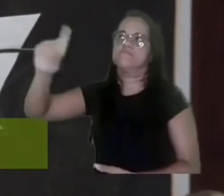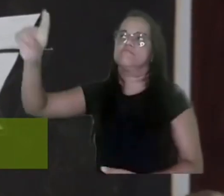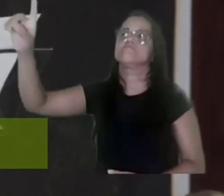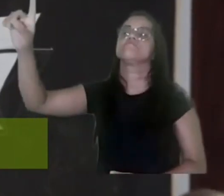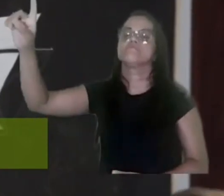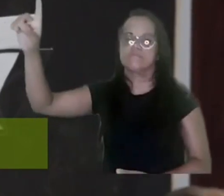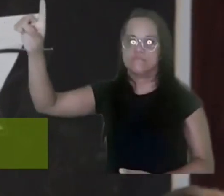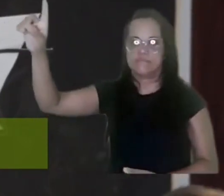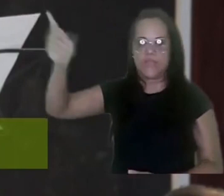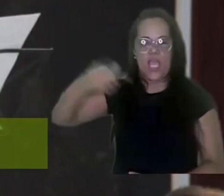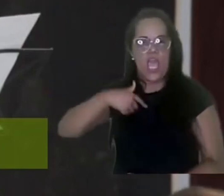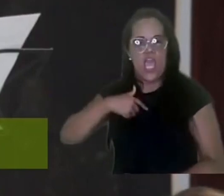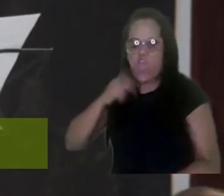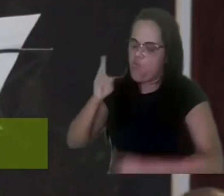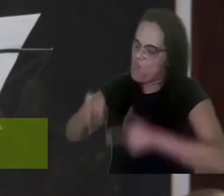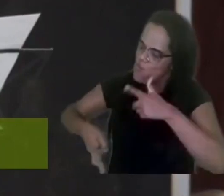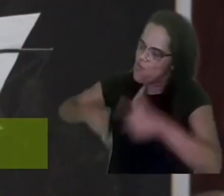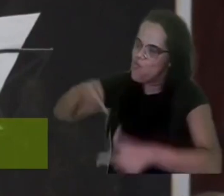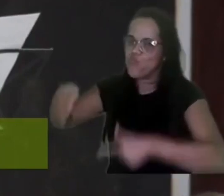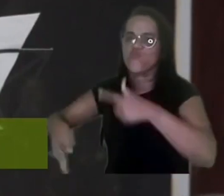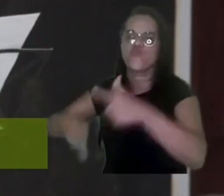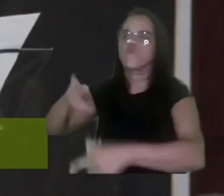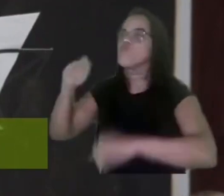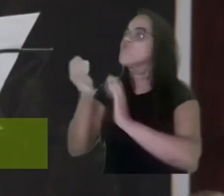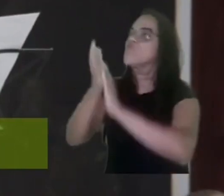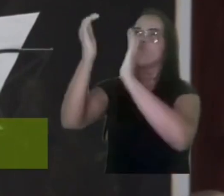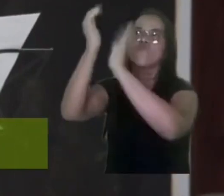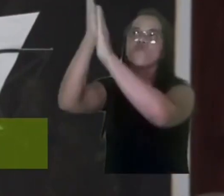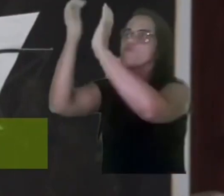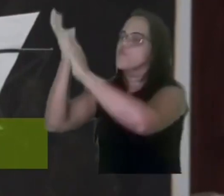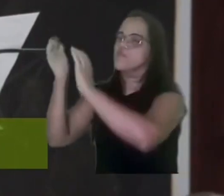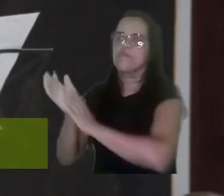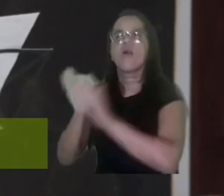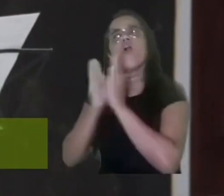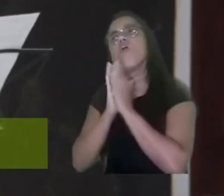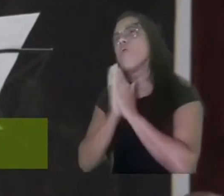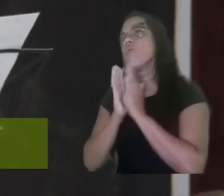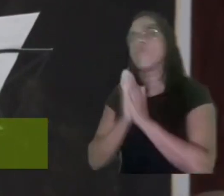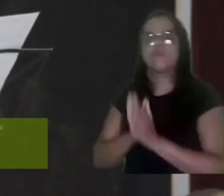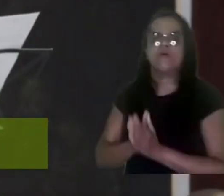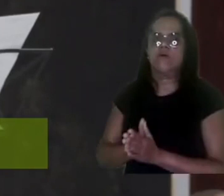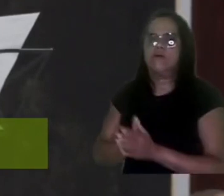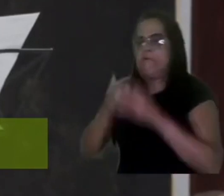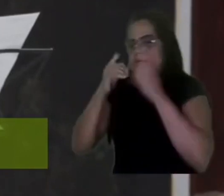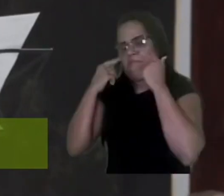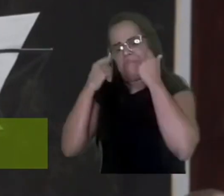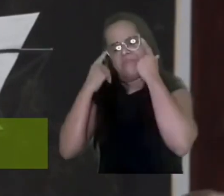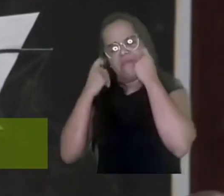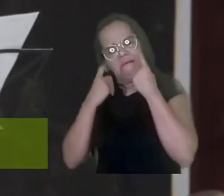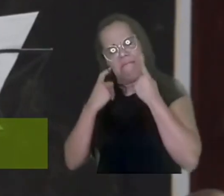eu sei que posso prosseguir. E mesmo quando eu